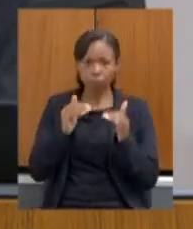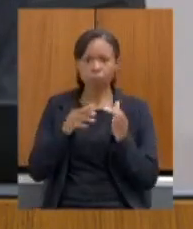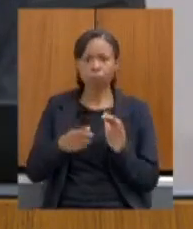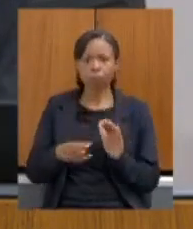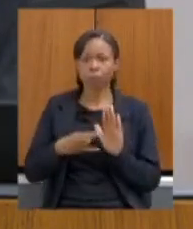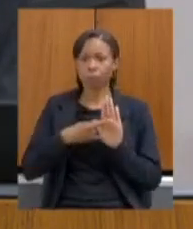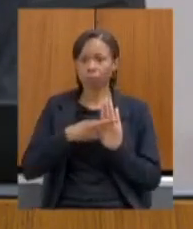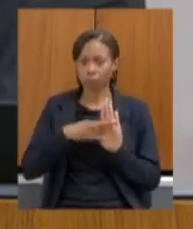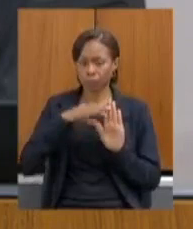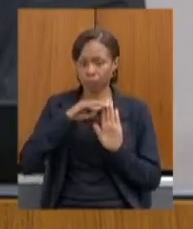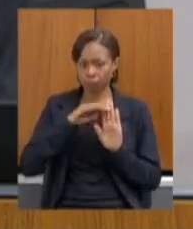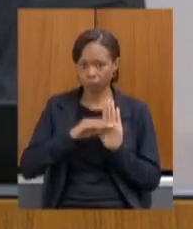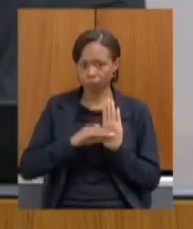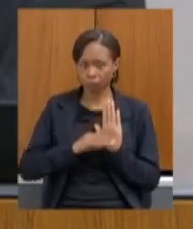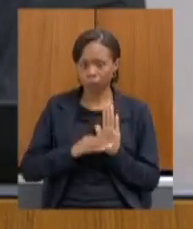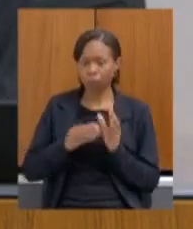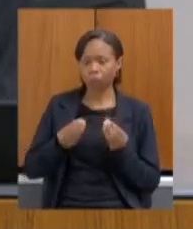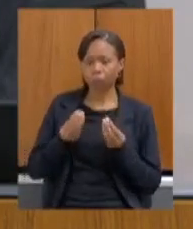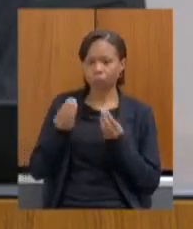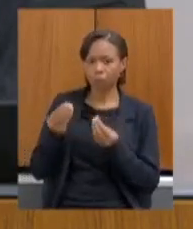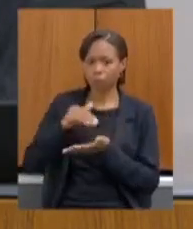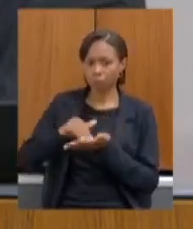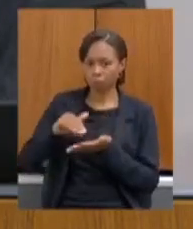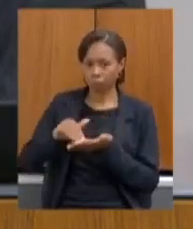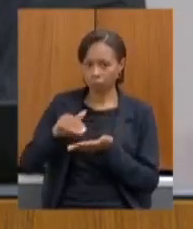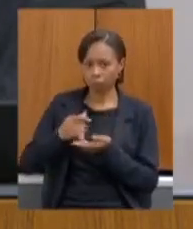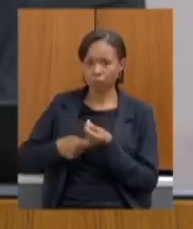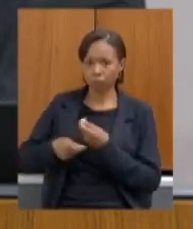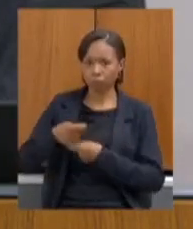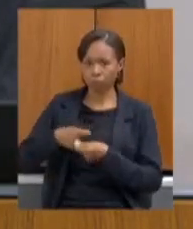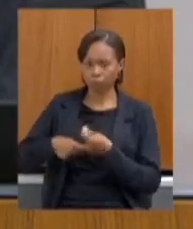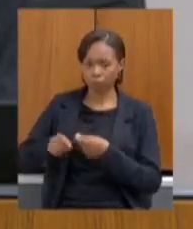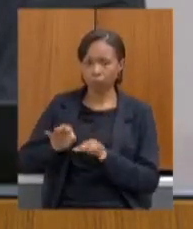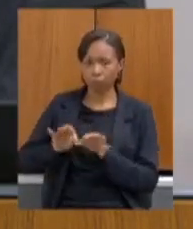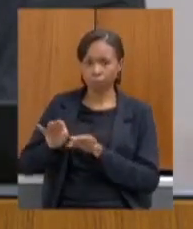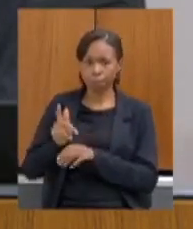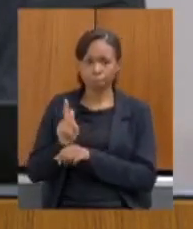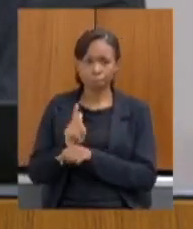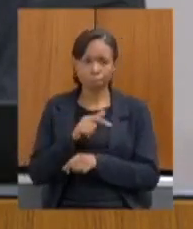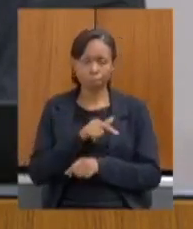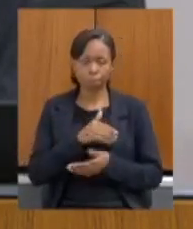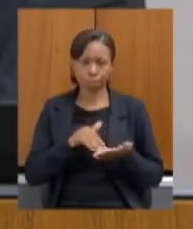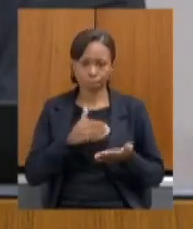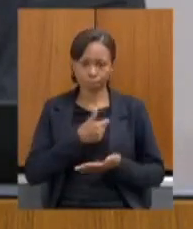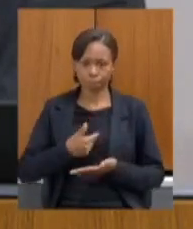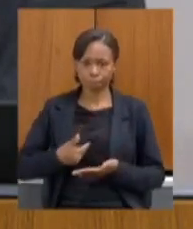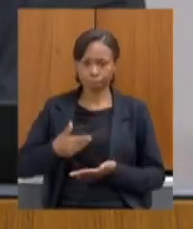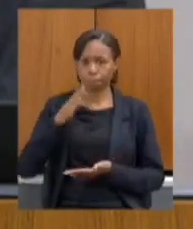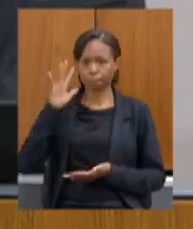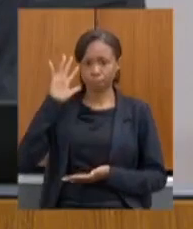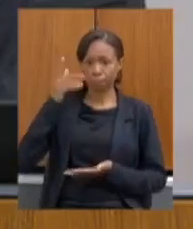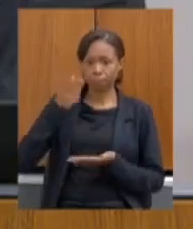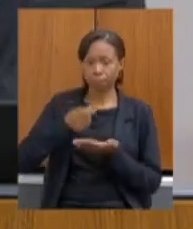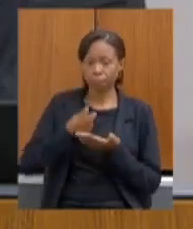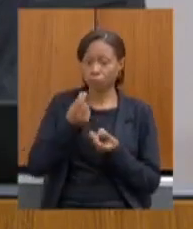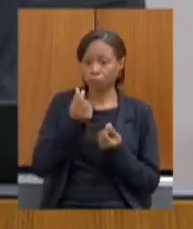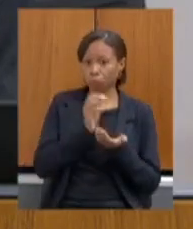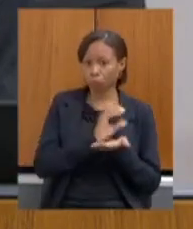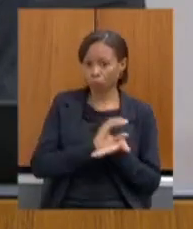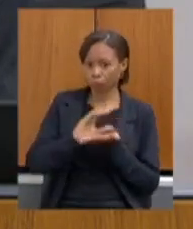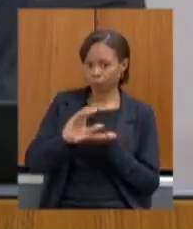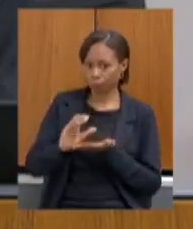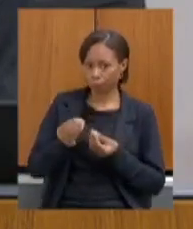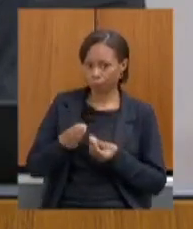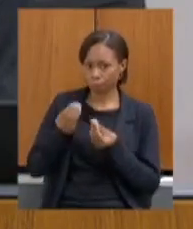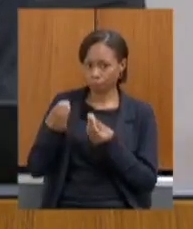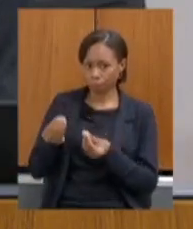interno que seja encaminhada a Secretaria do Estado de Planejamento e Gestão, CEPLAC, Secretaria do Estado de Governo, SEGOF, pedido de providência para assegurar o repasso de recursos assinamentários em atendimento